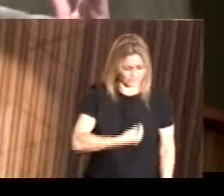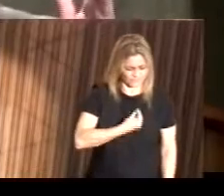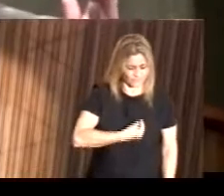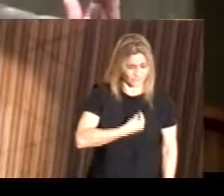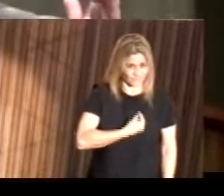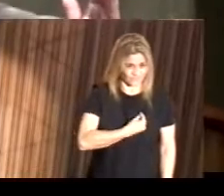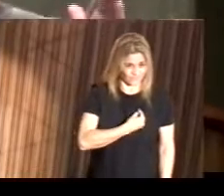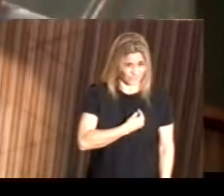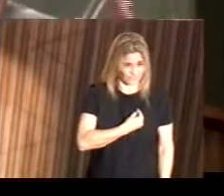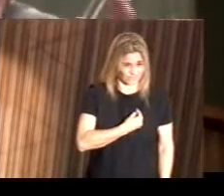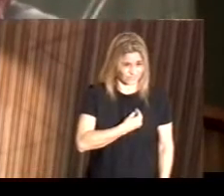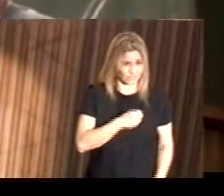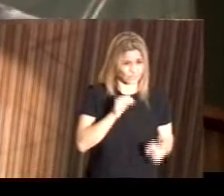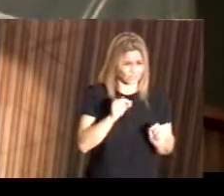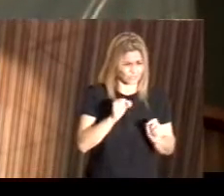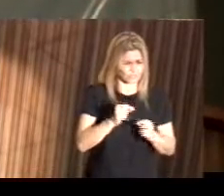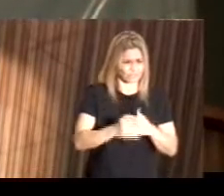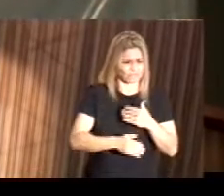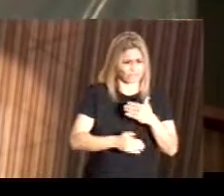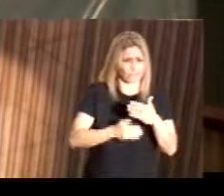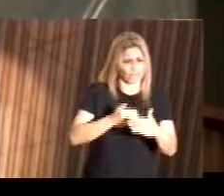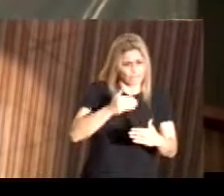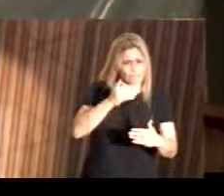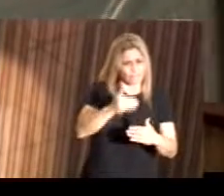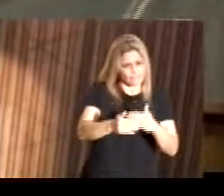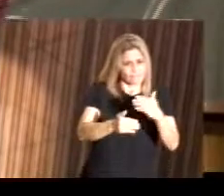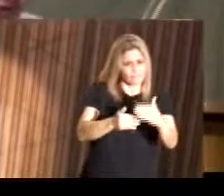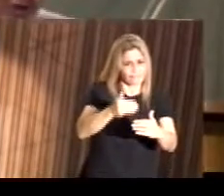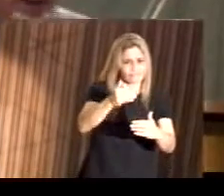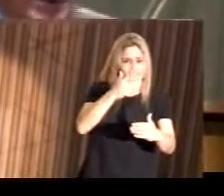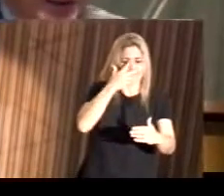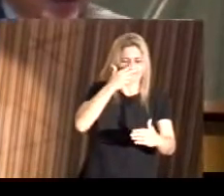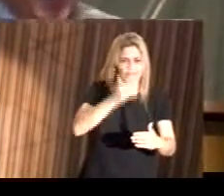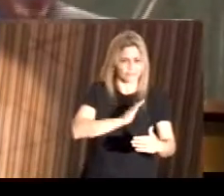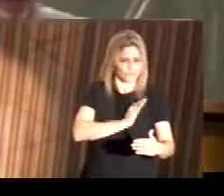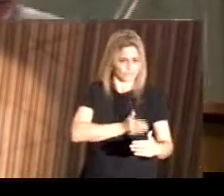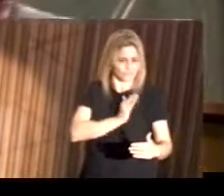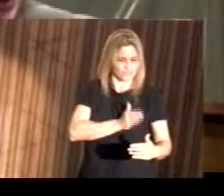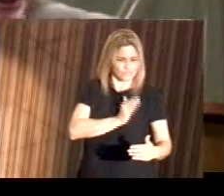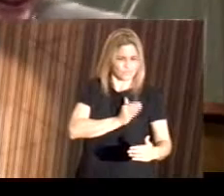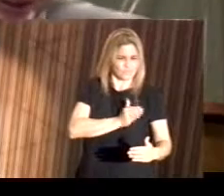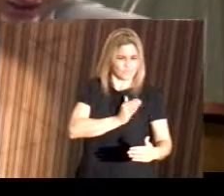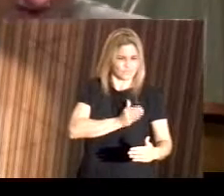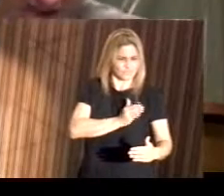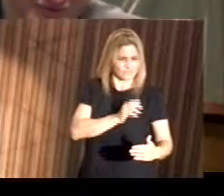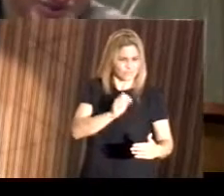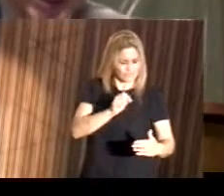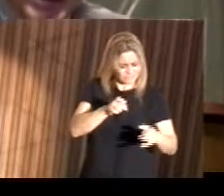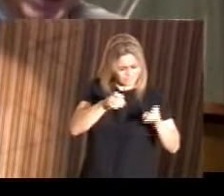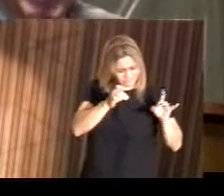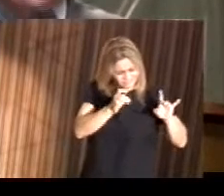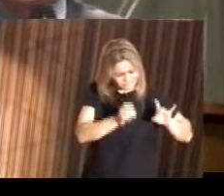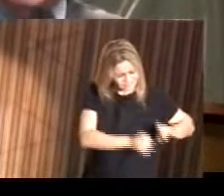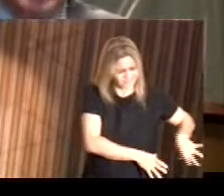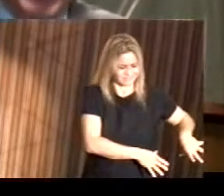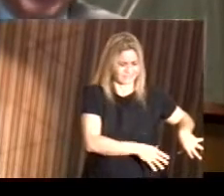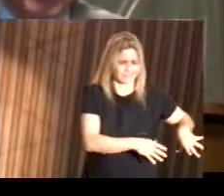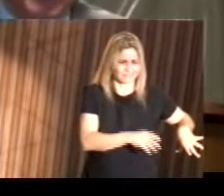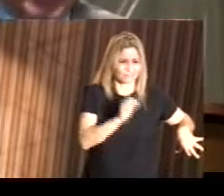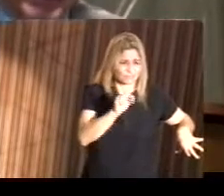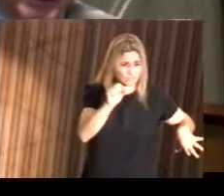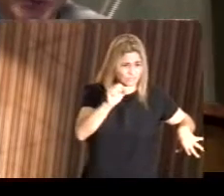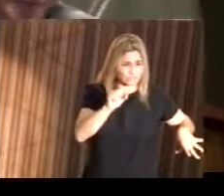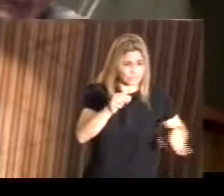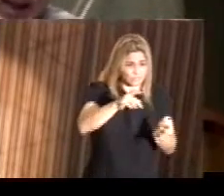estava permitindo que pouco a pouco estivessem dominando o seu coração, fossem deixados de lado, para